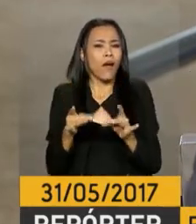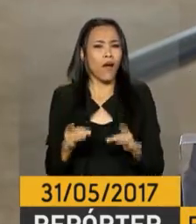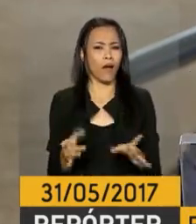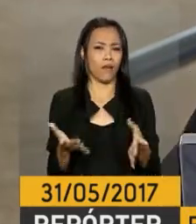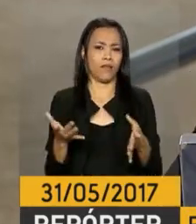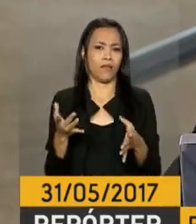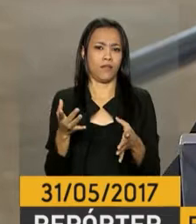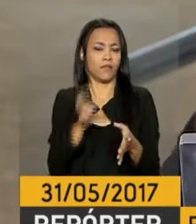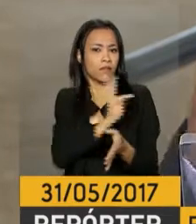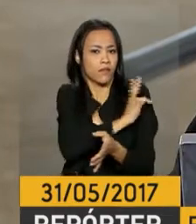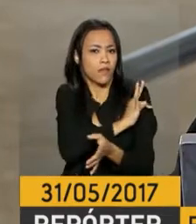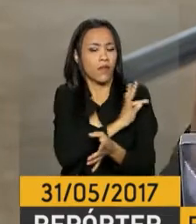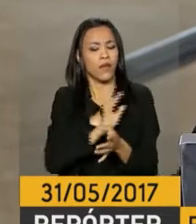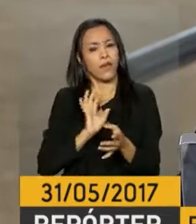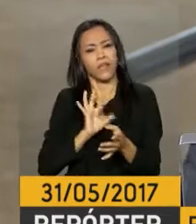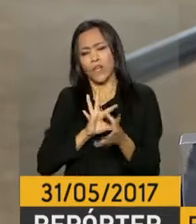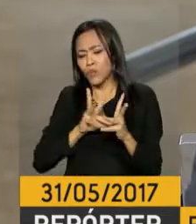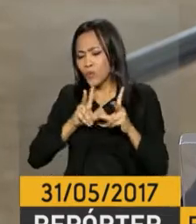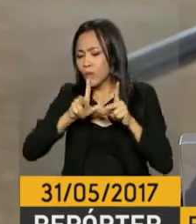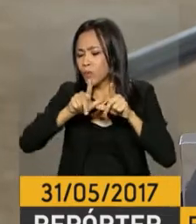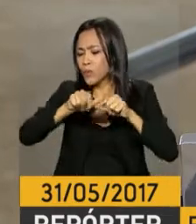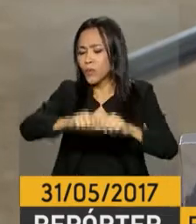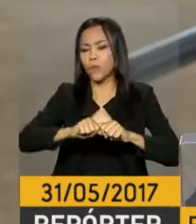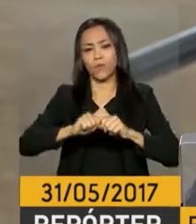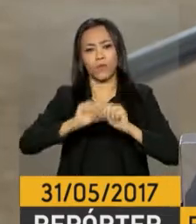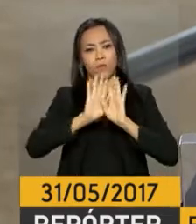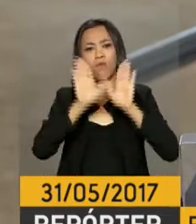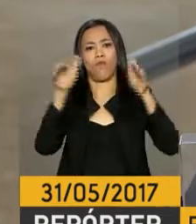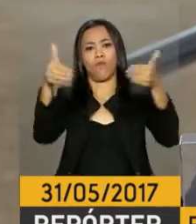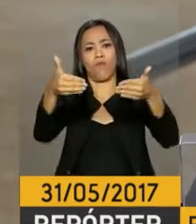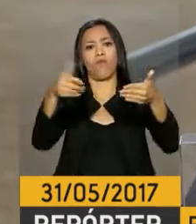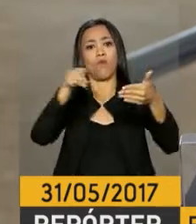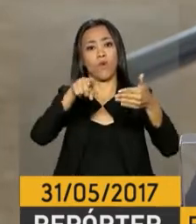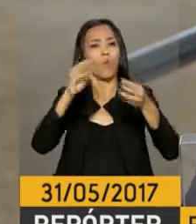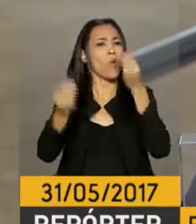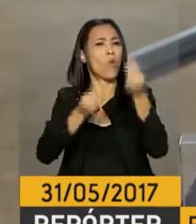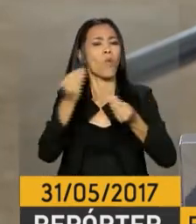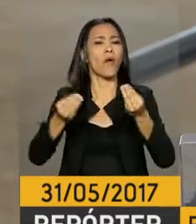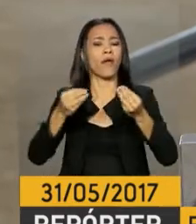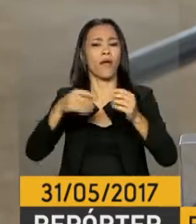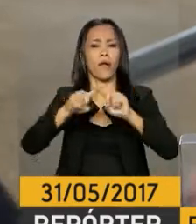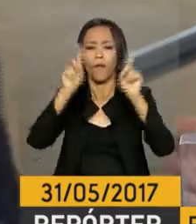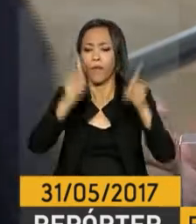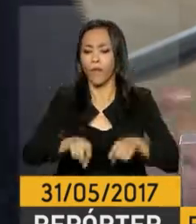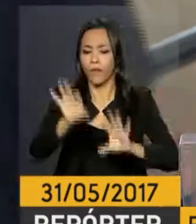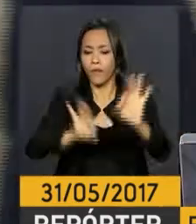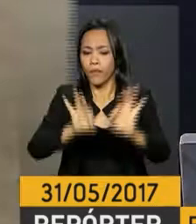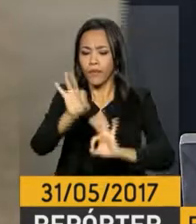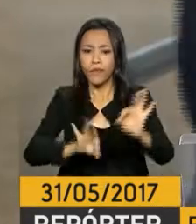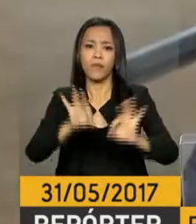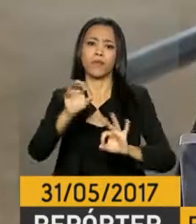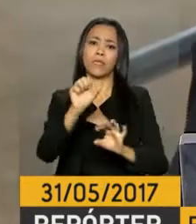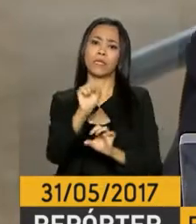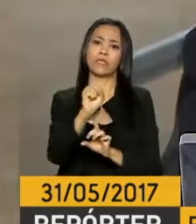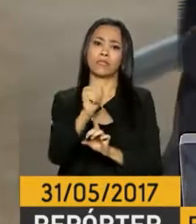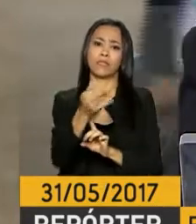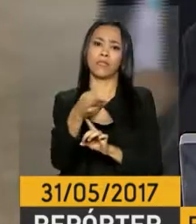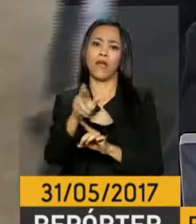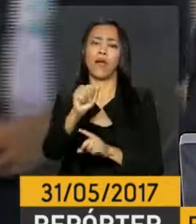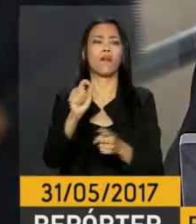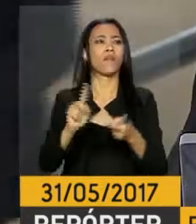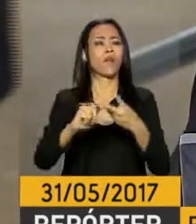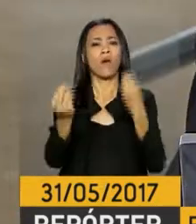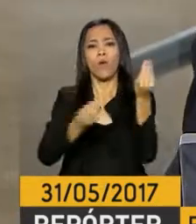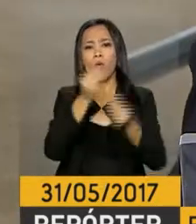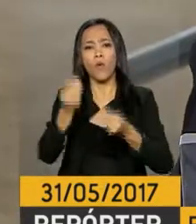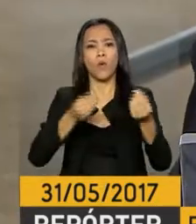relação a todas as questões relacionadas ao garantia safra, relacionado às condições do seguro,